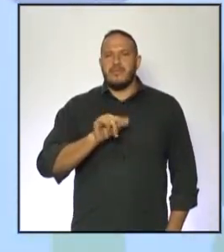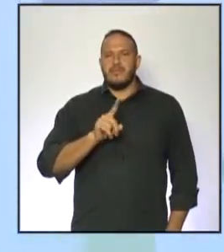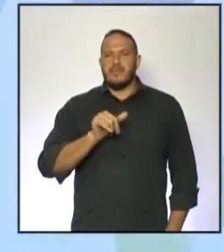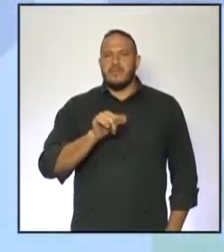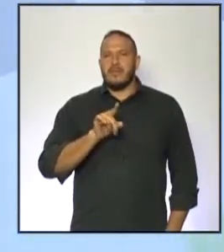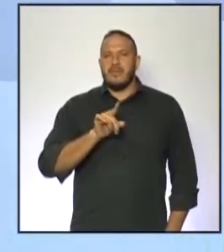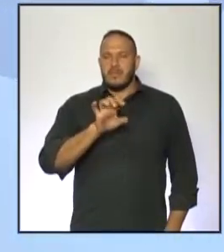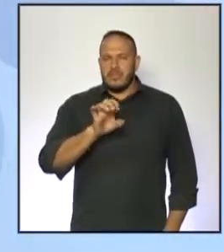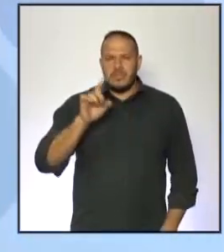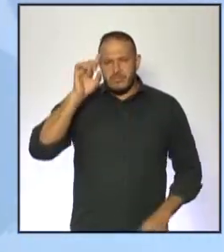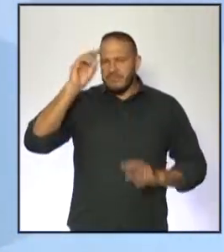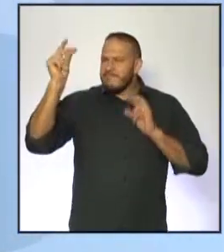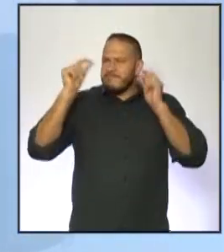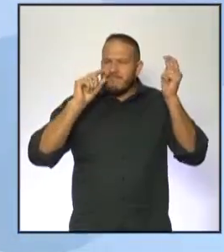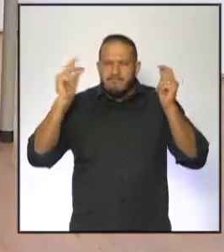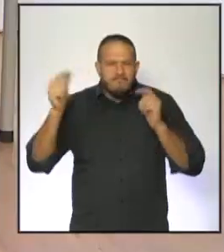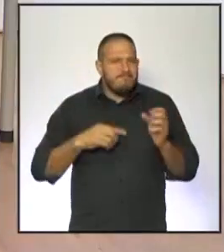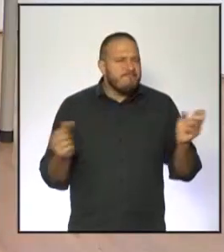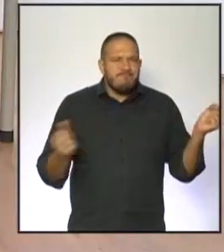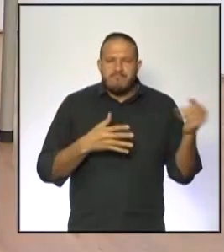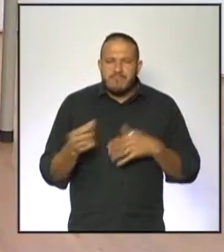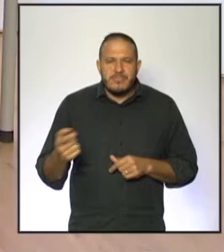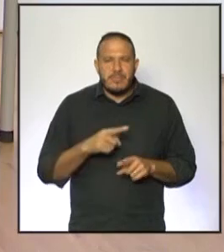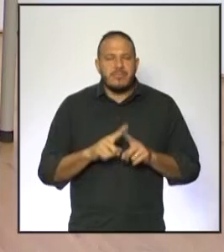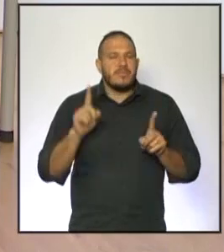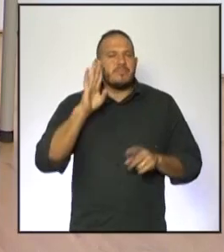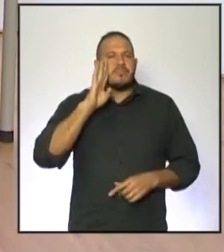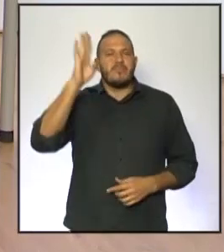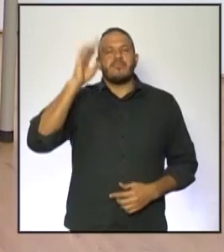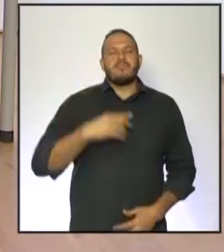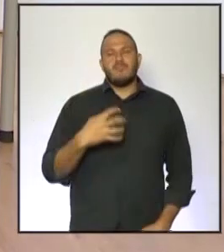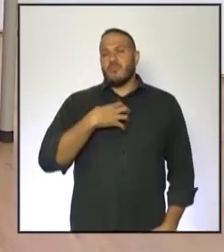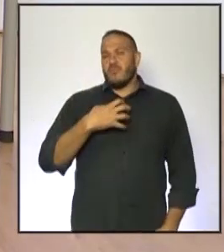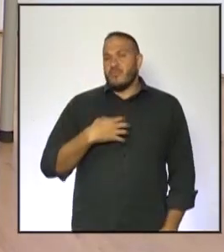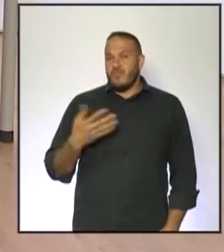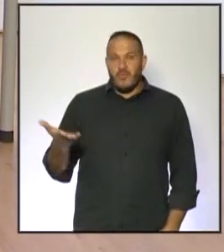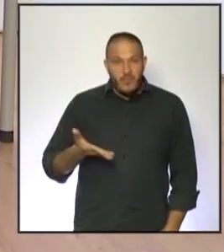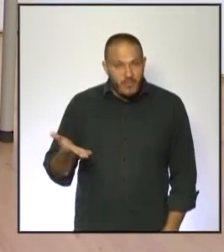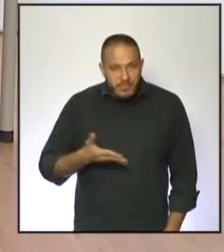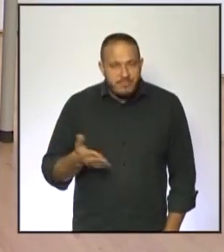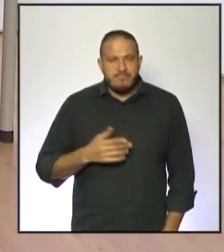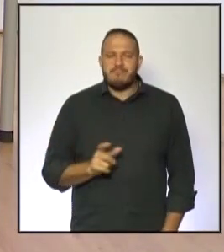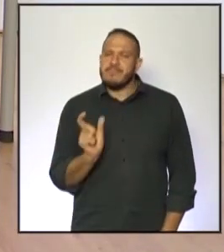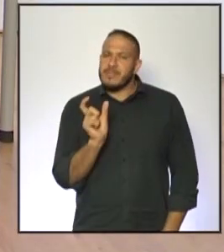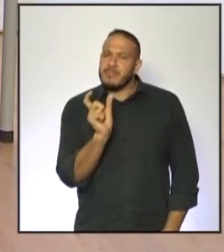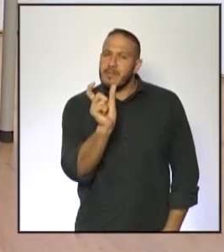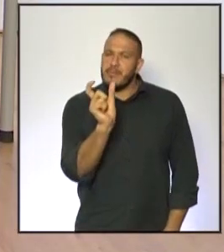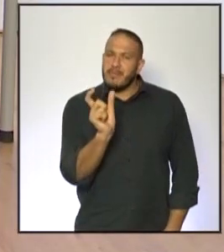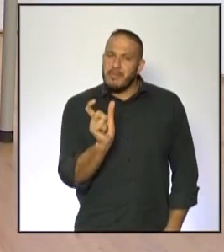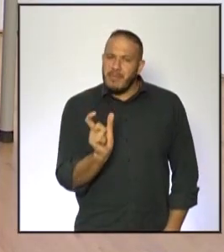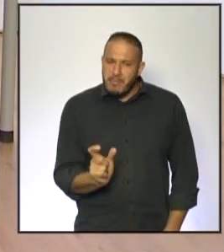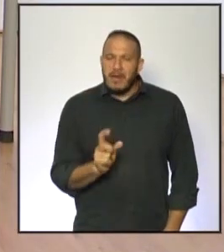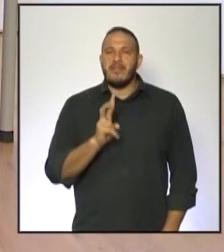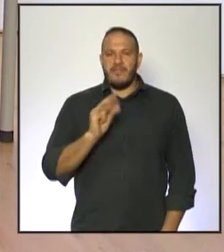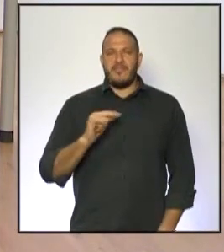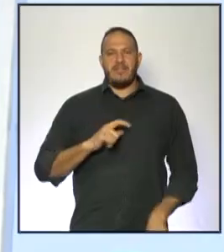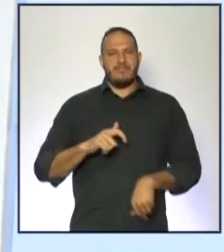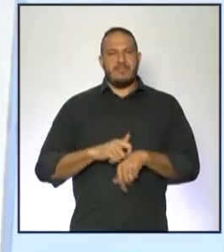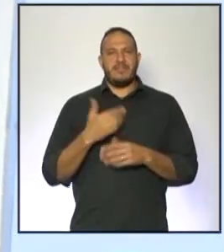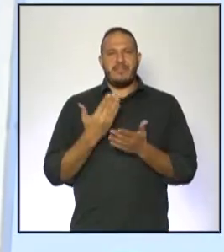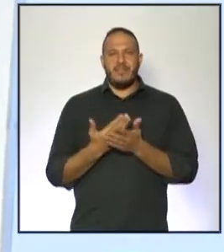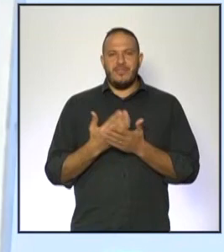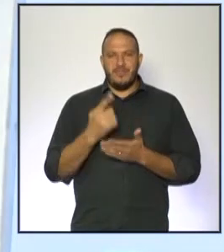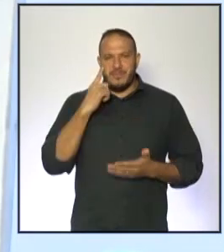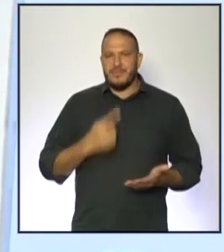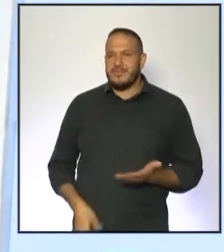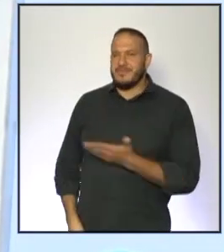criação, inovação e atitude. São palavras que vão nos acompanhar hoje aqui na nossa aula.